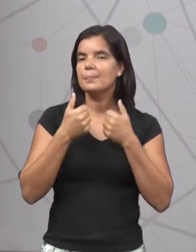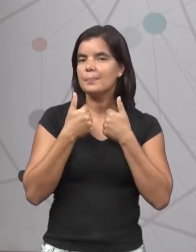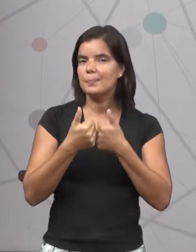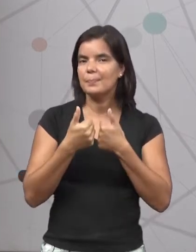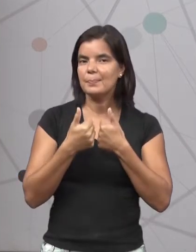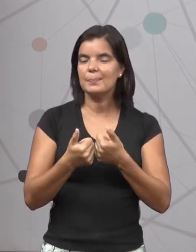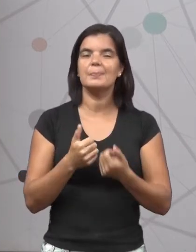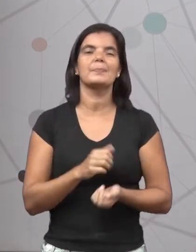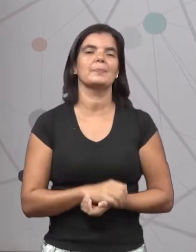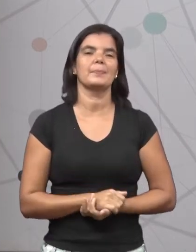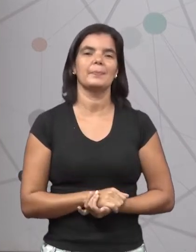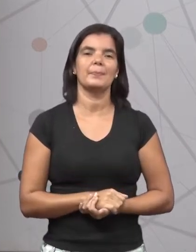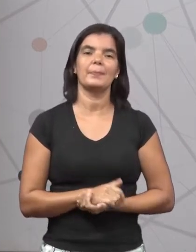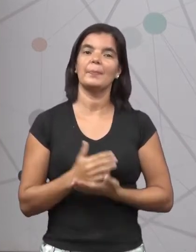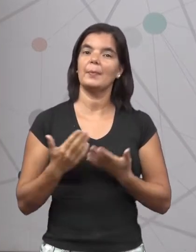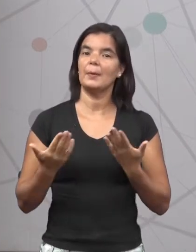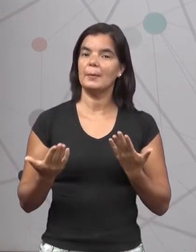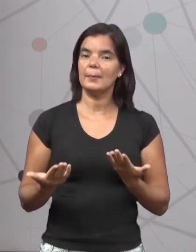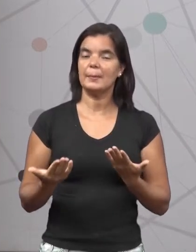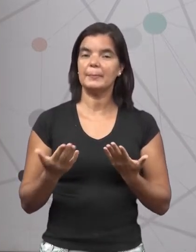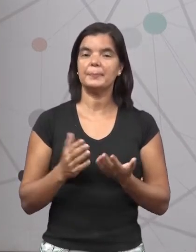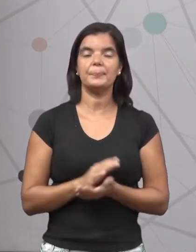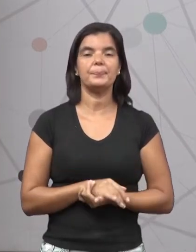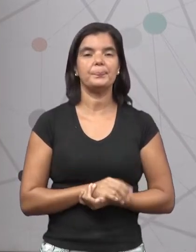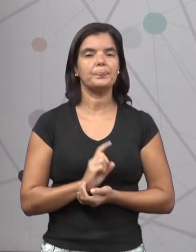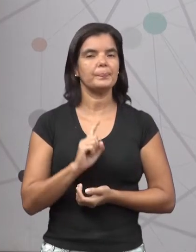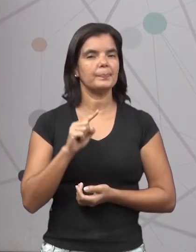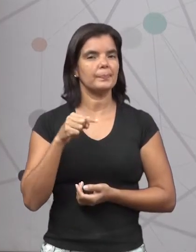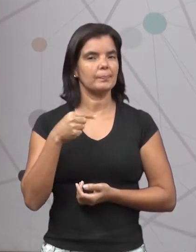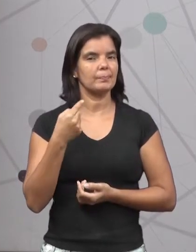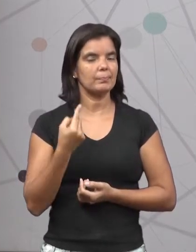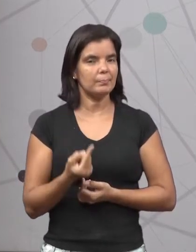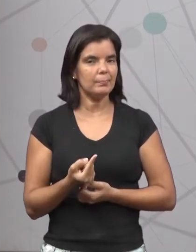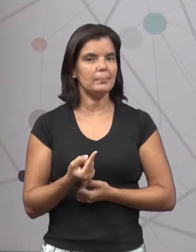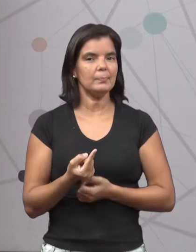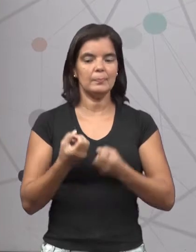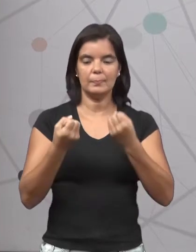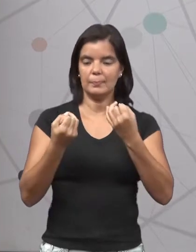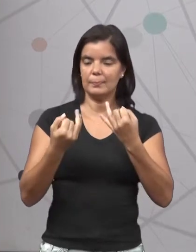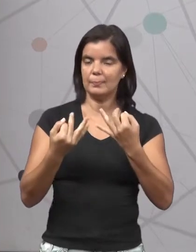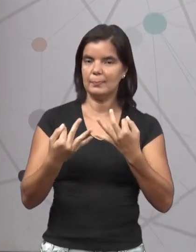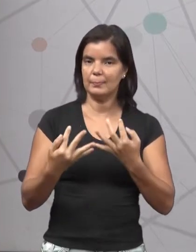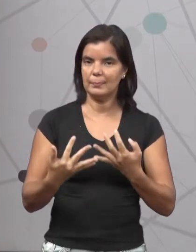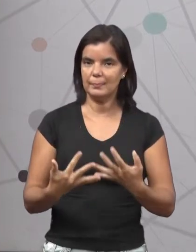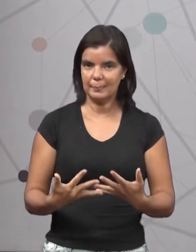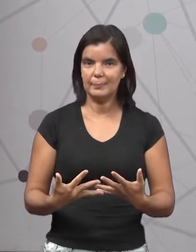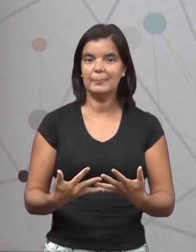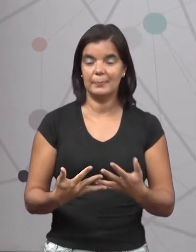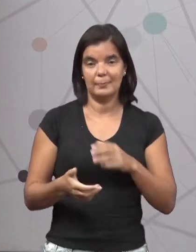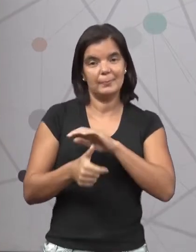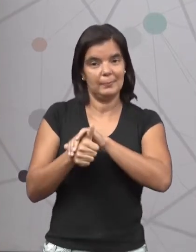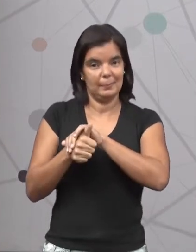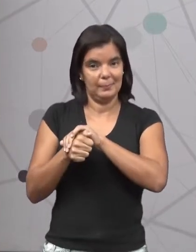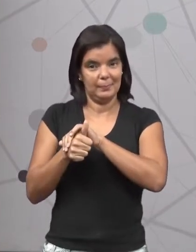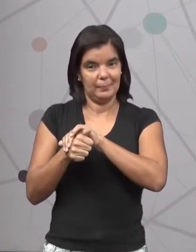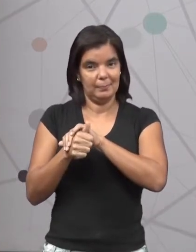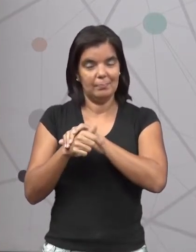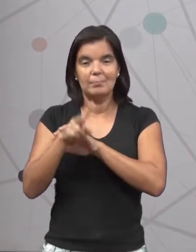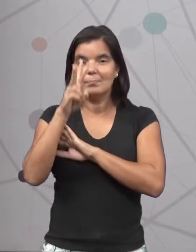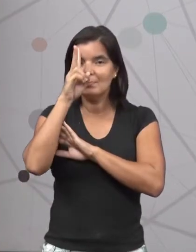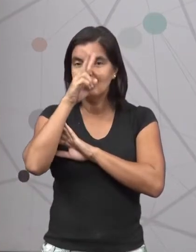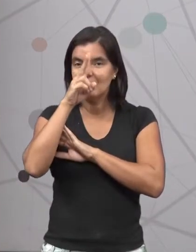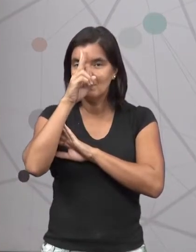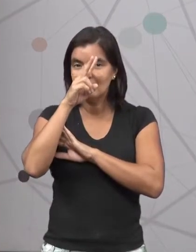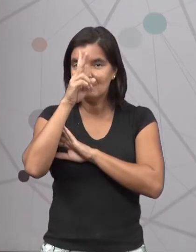bem. Então, depois de assim explicar para a tartaruga